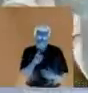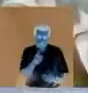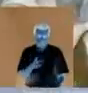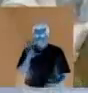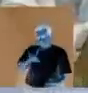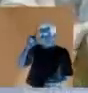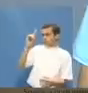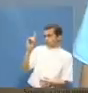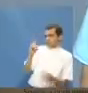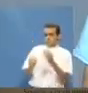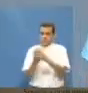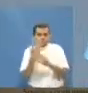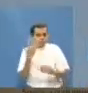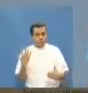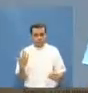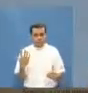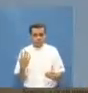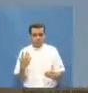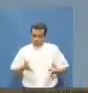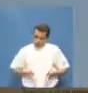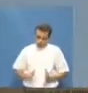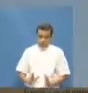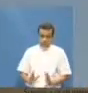É difícil. E você passou em